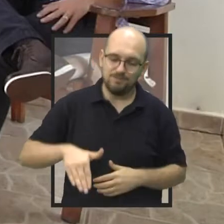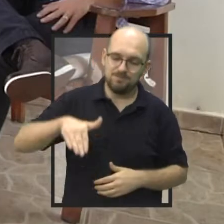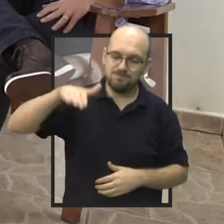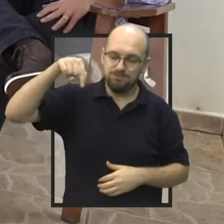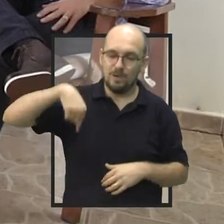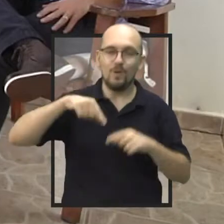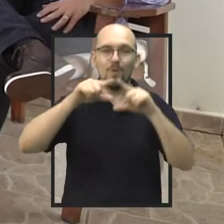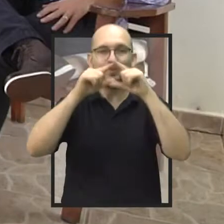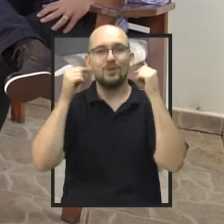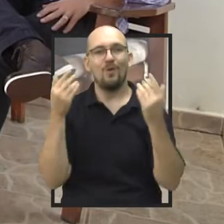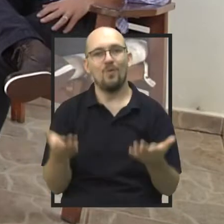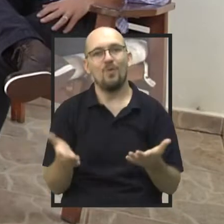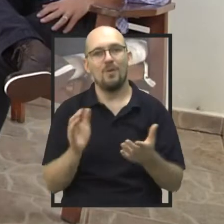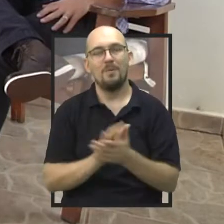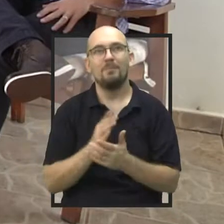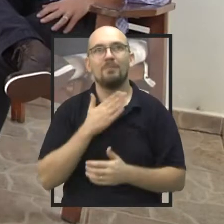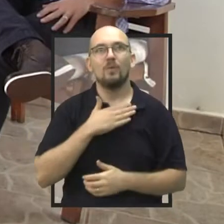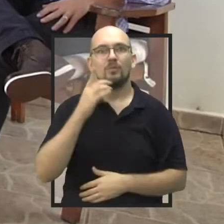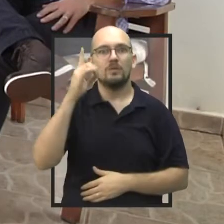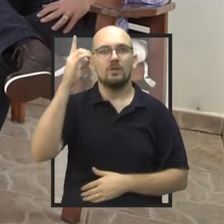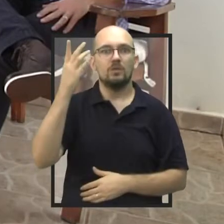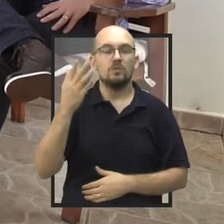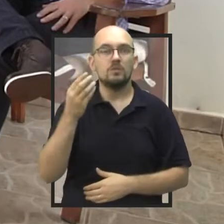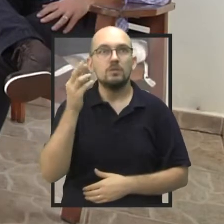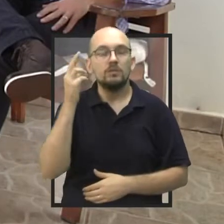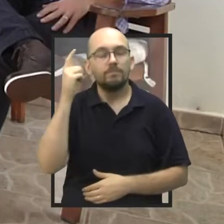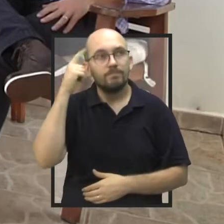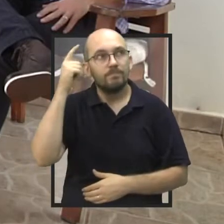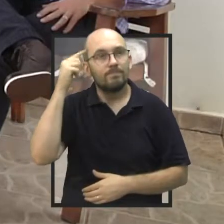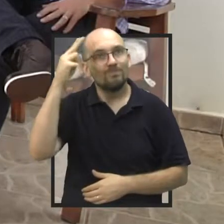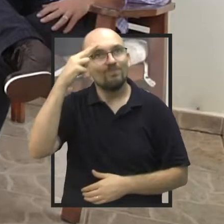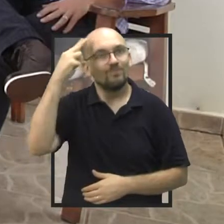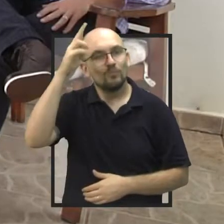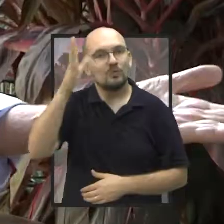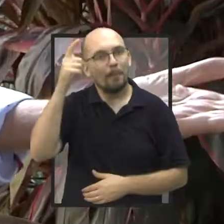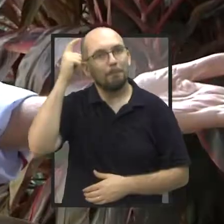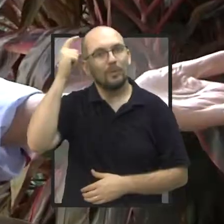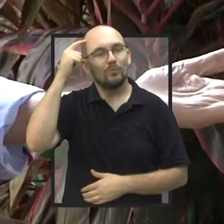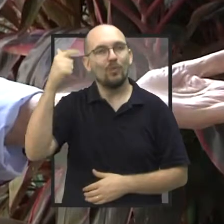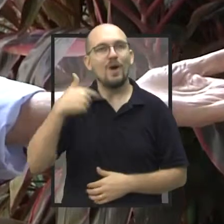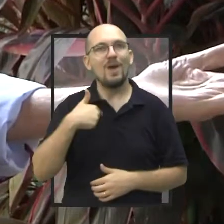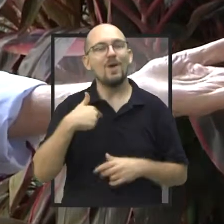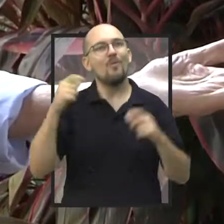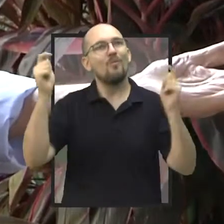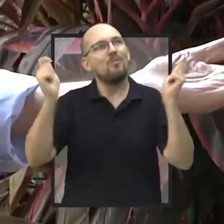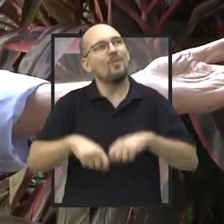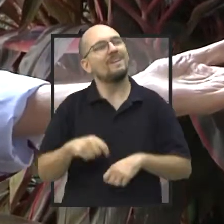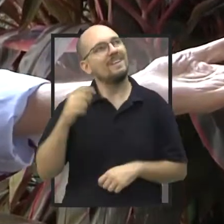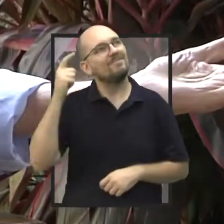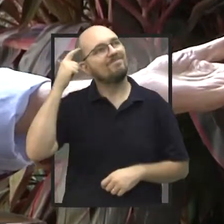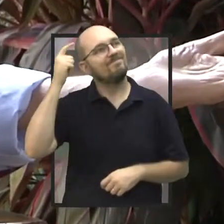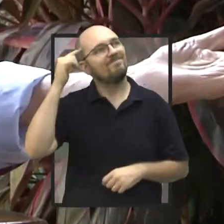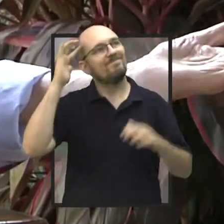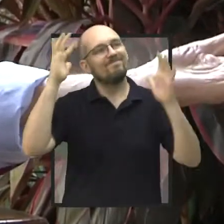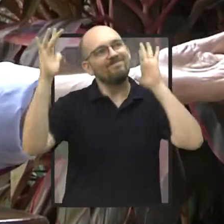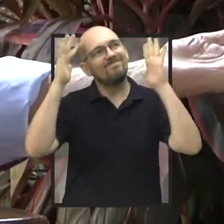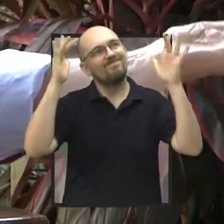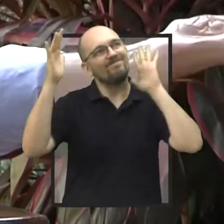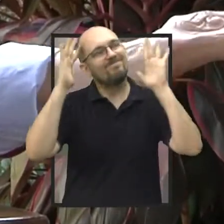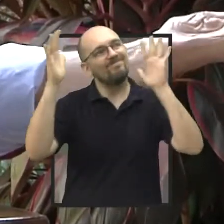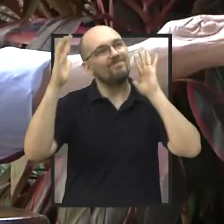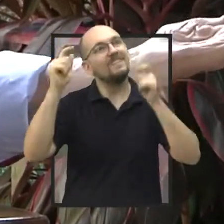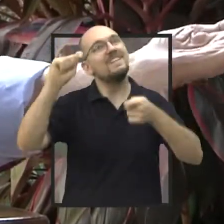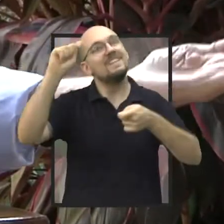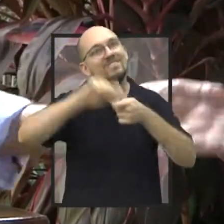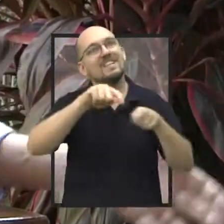Deus do céu, essa aspiração, você já pensou? Eu poder pensar, foi